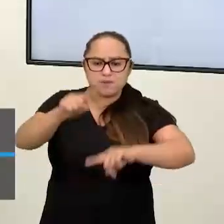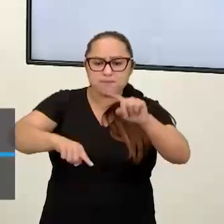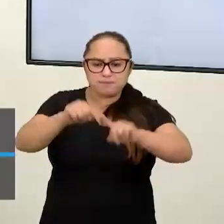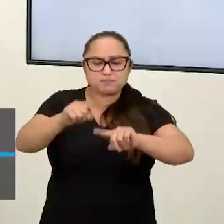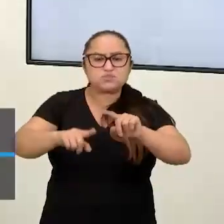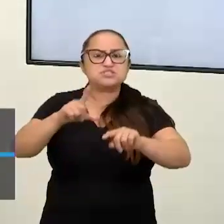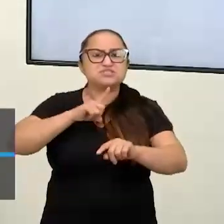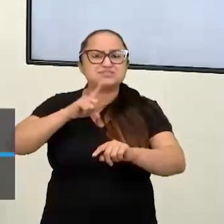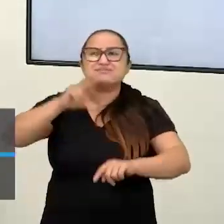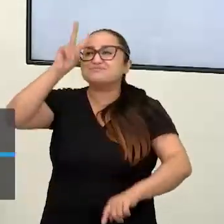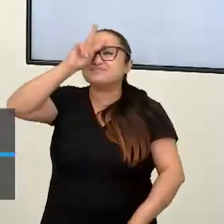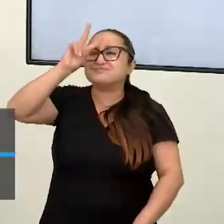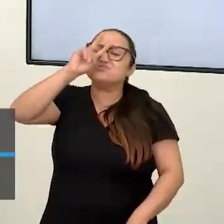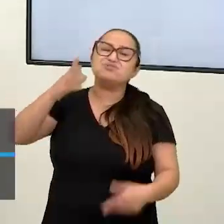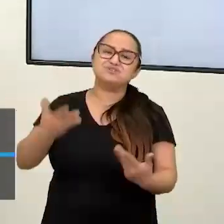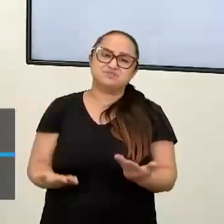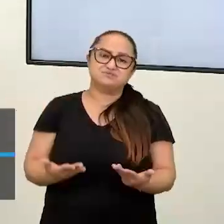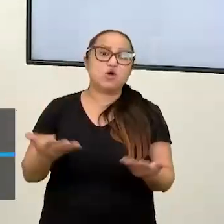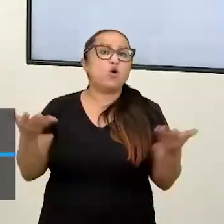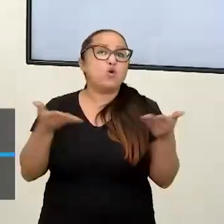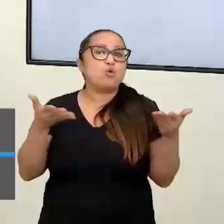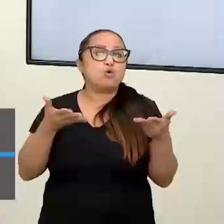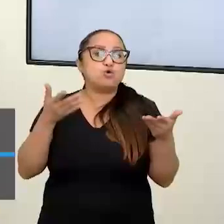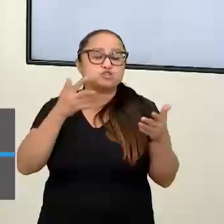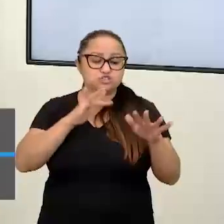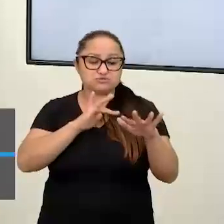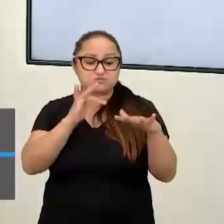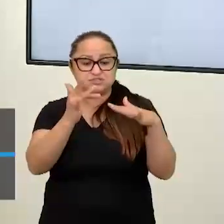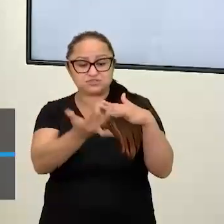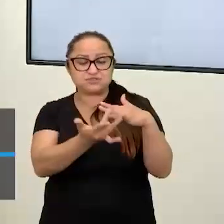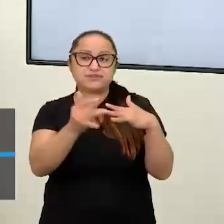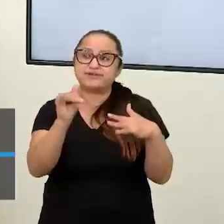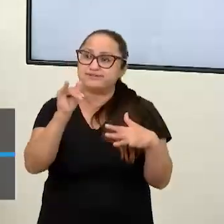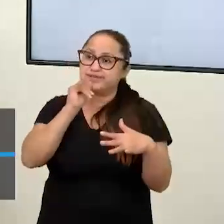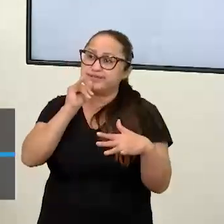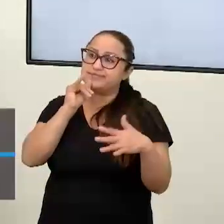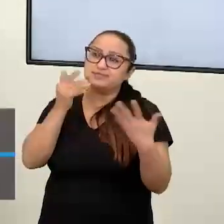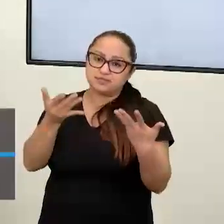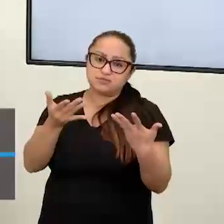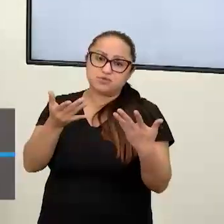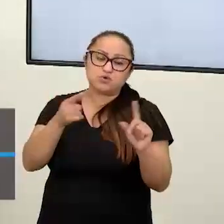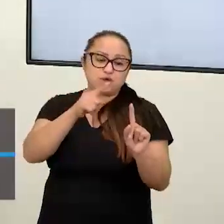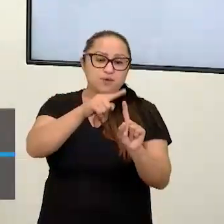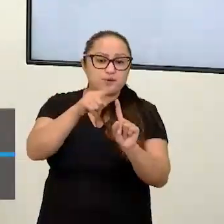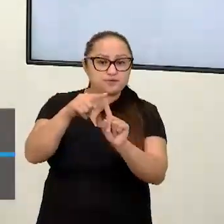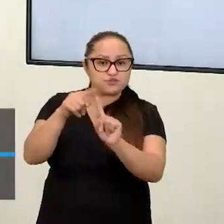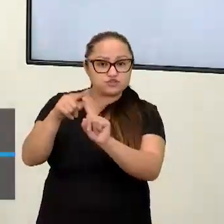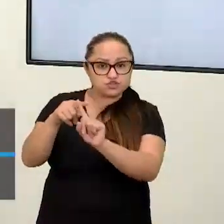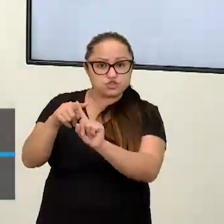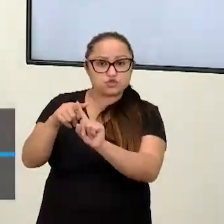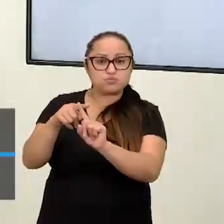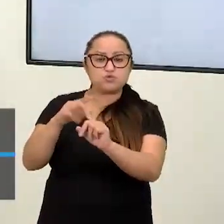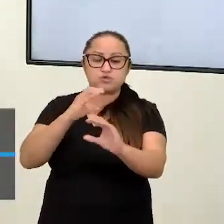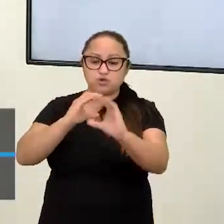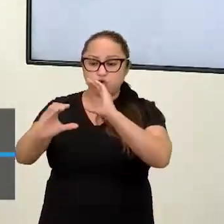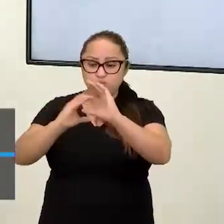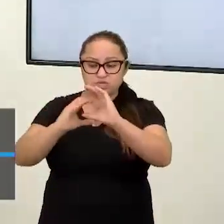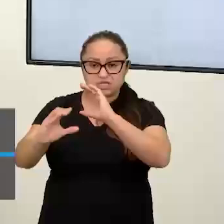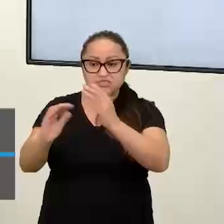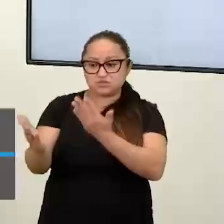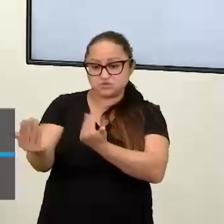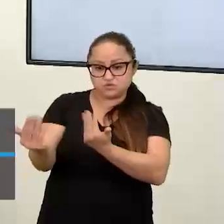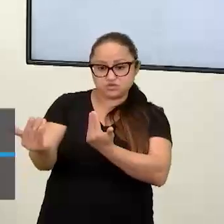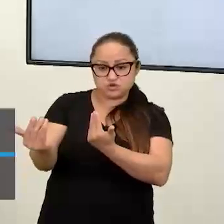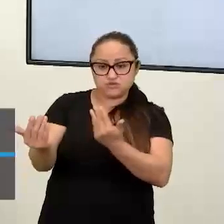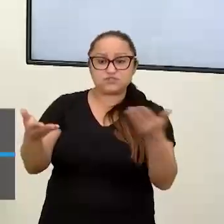história. Né? Então, se hoje nós temos as redes sociais, por exemplo, né, como um elemento fundamental na comunicação dos